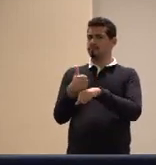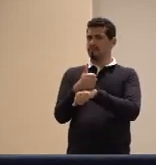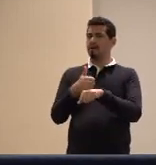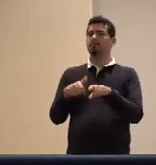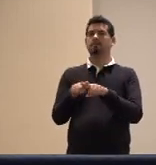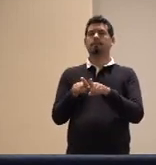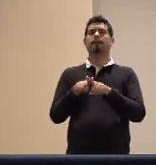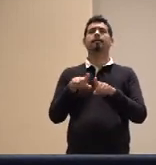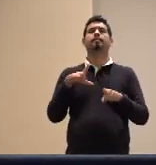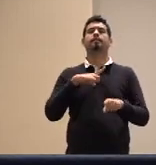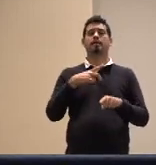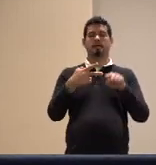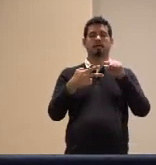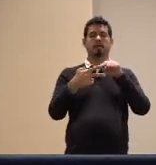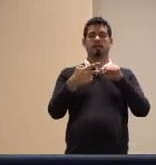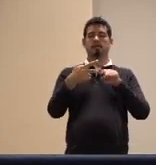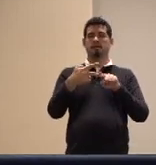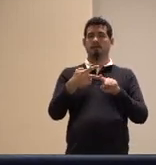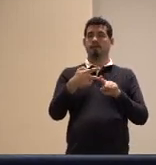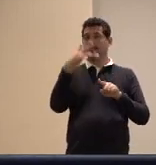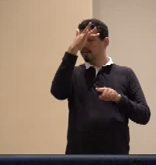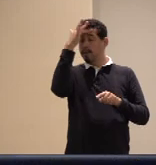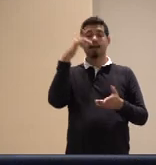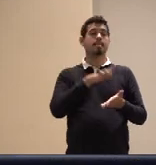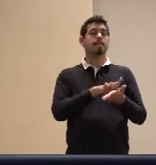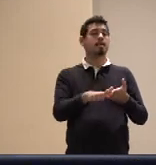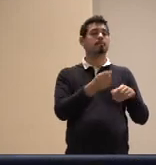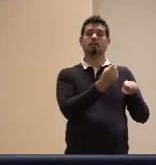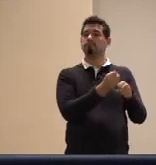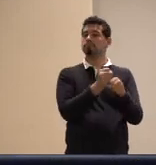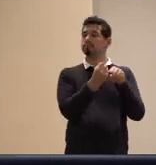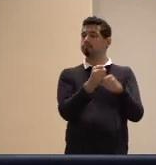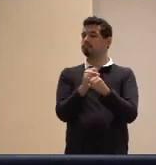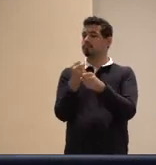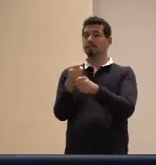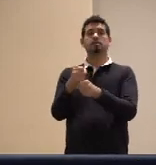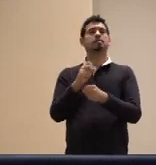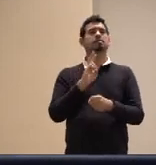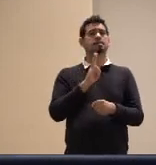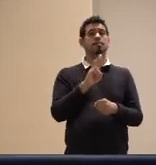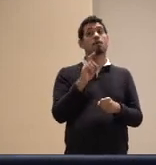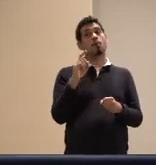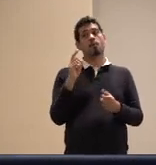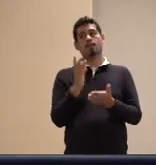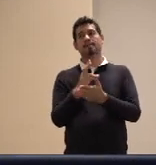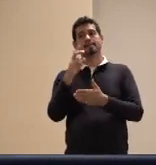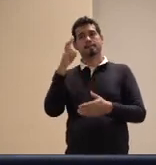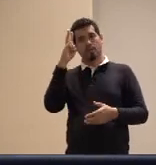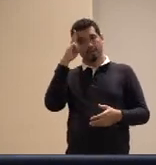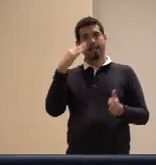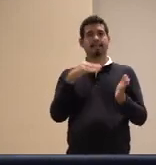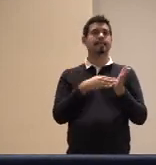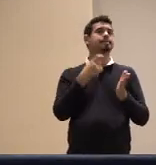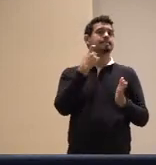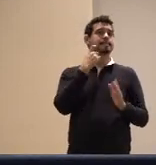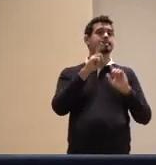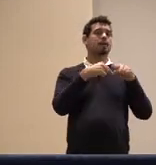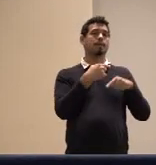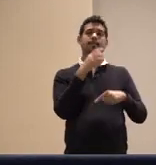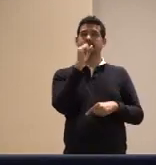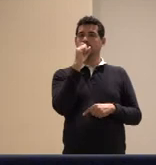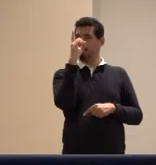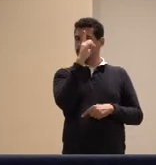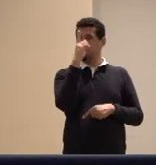temos duas serviços gerais, sempre uma também só final de semana, uma de segunda a sexta. A nossa